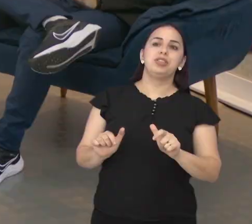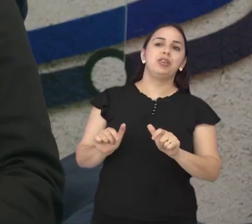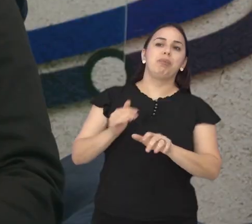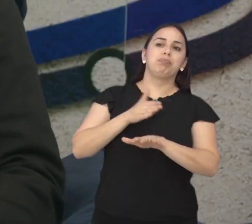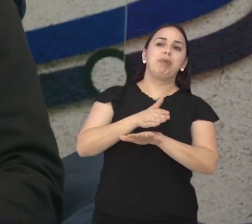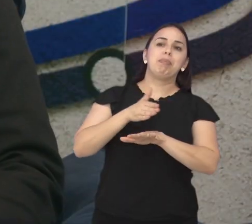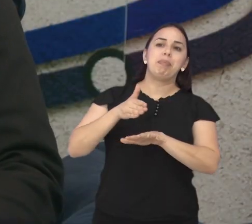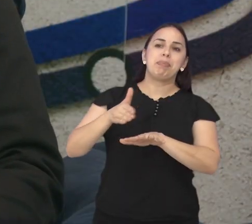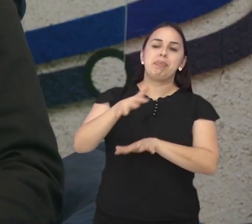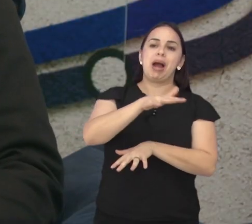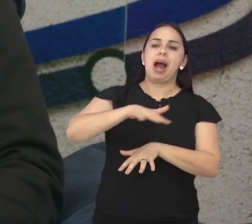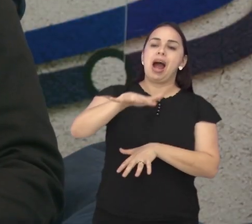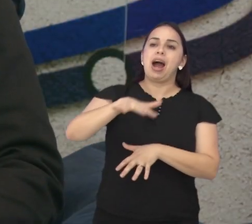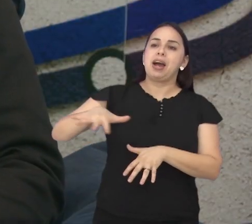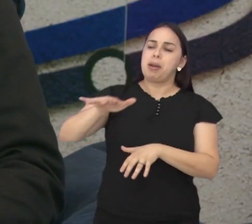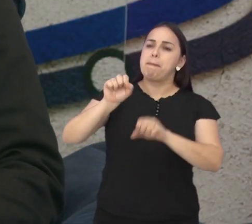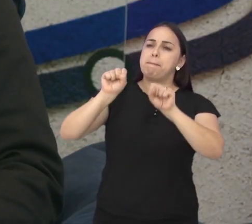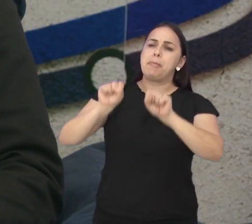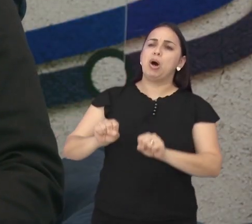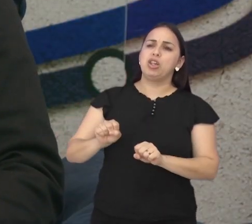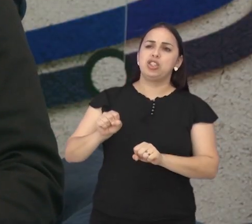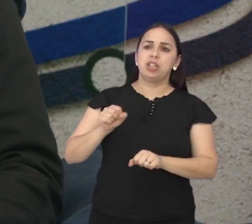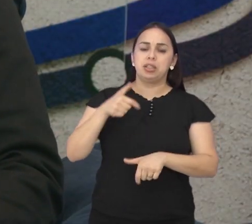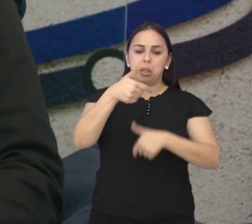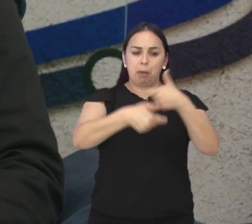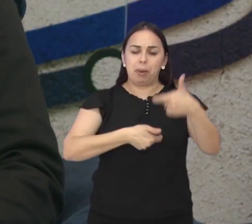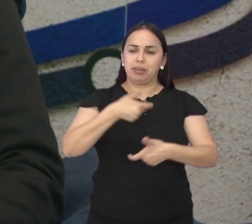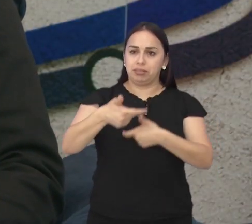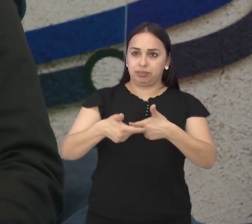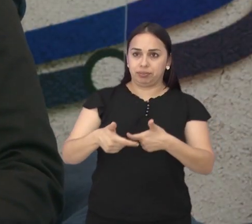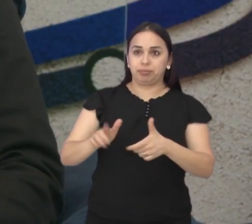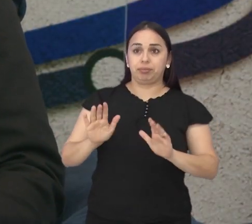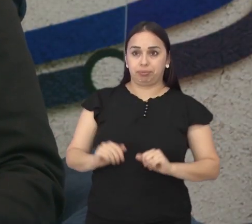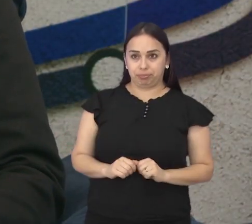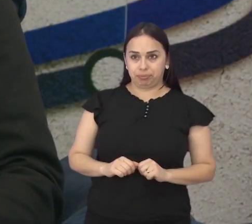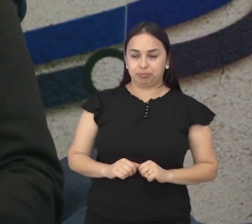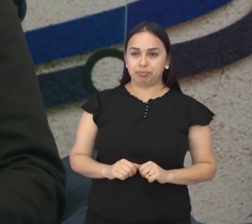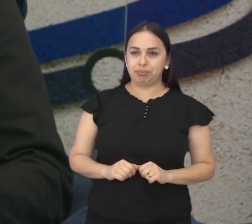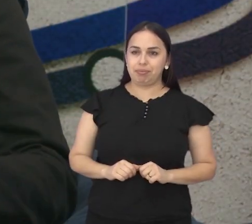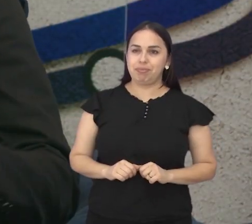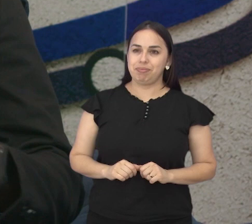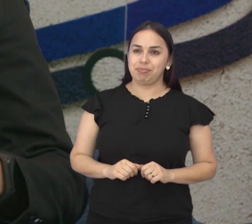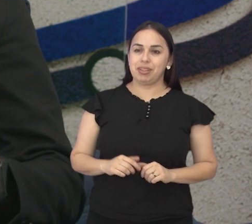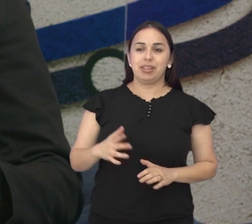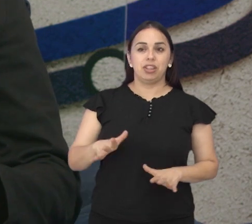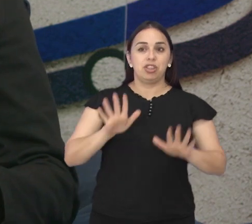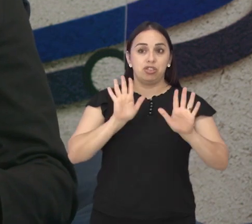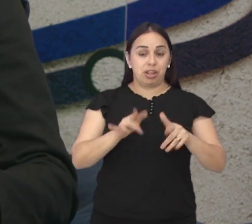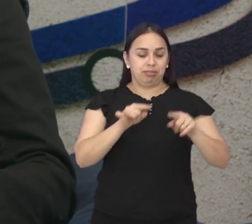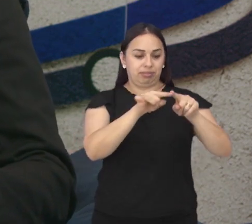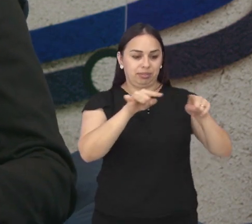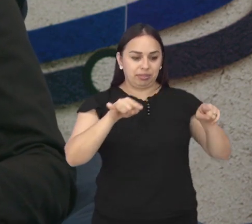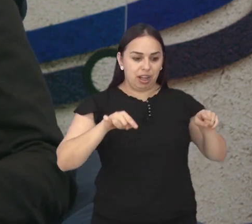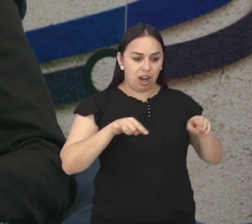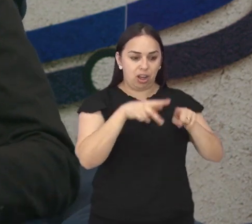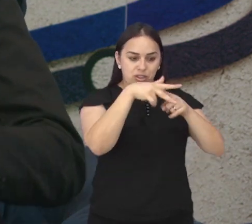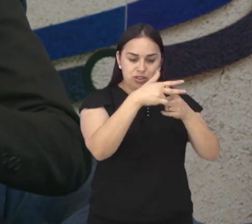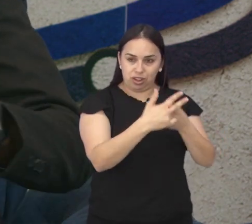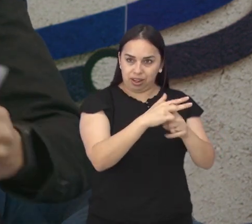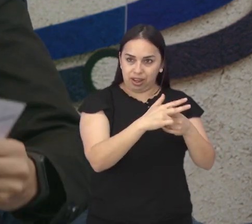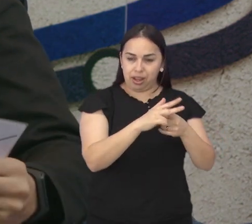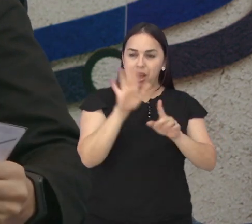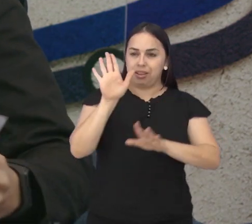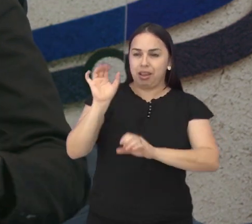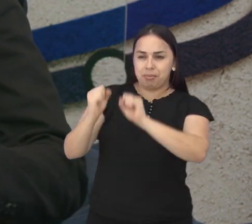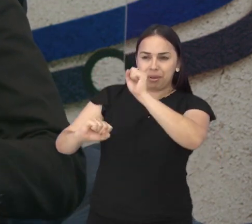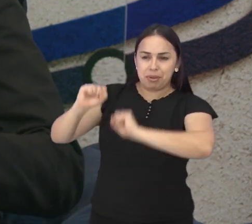o profissional da mecânica ele pode atuar? A gente já falou um pouquinho sobre as oficinas, também